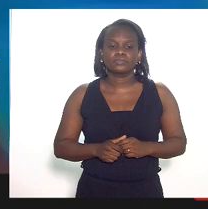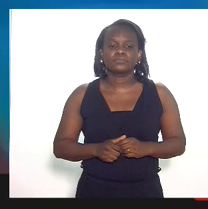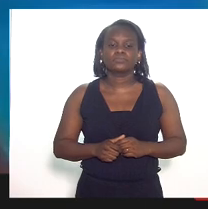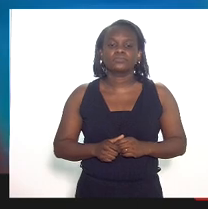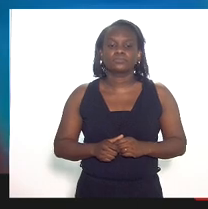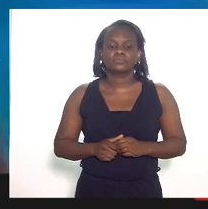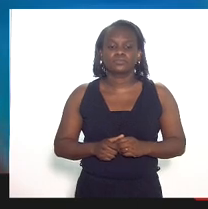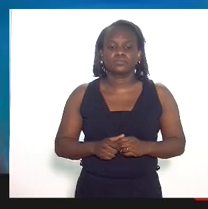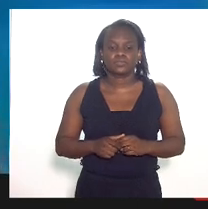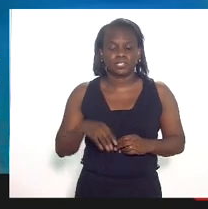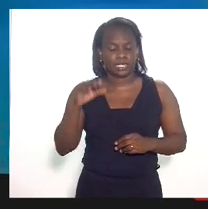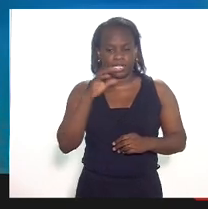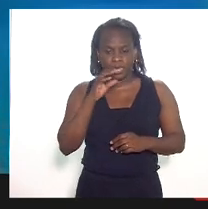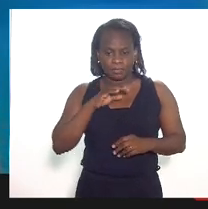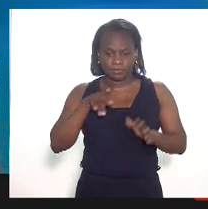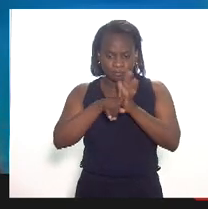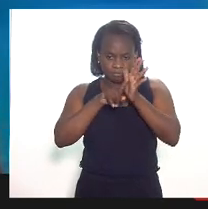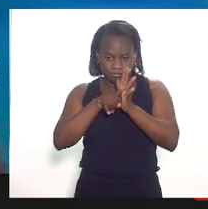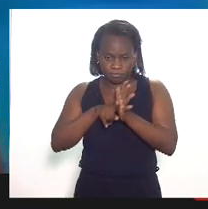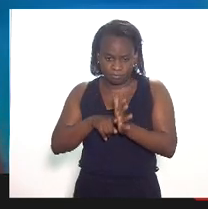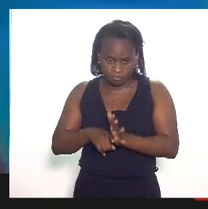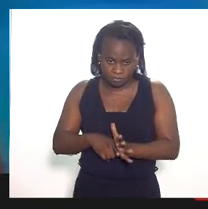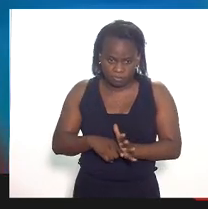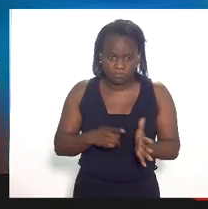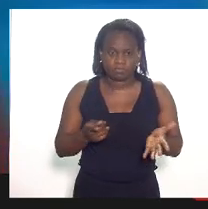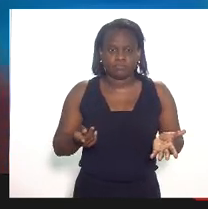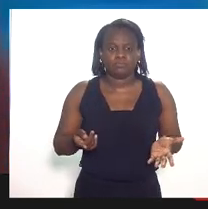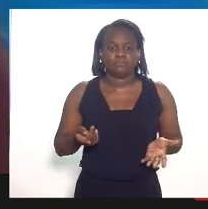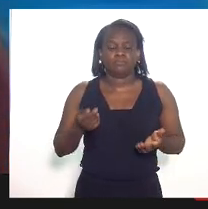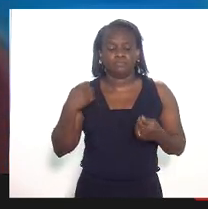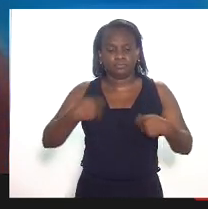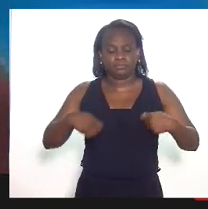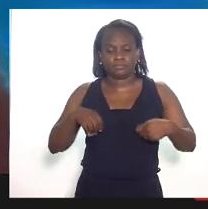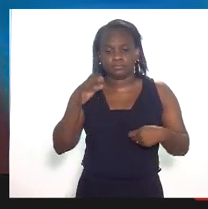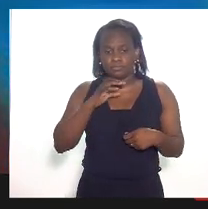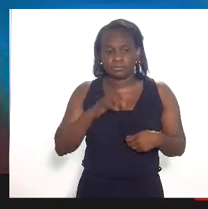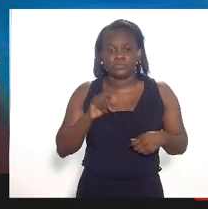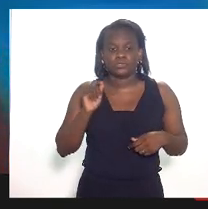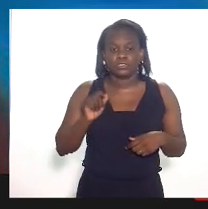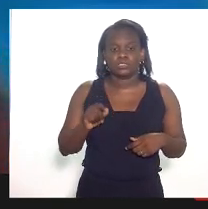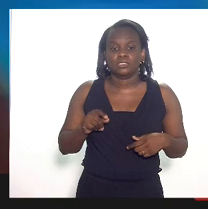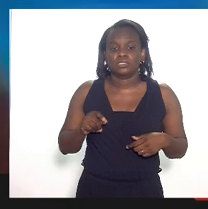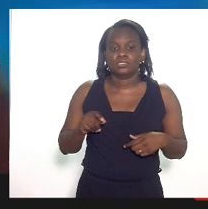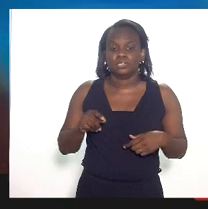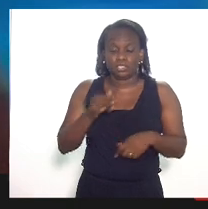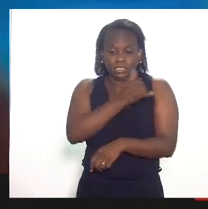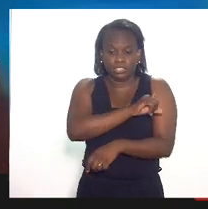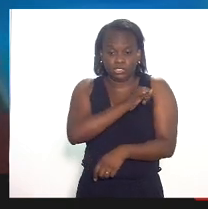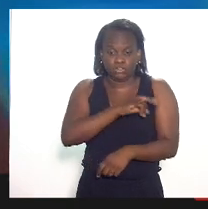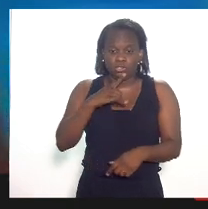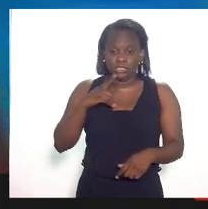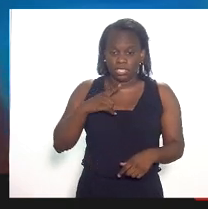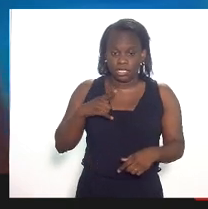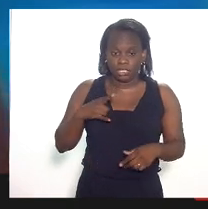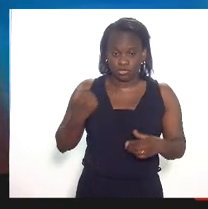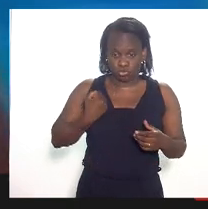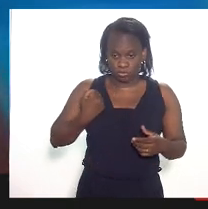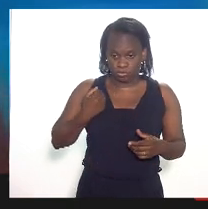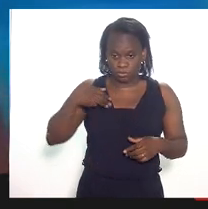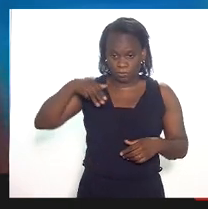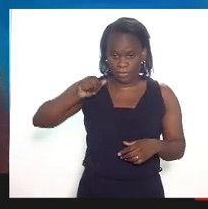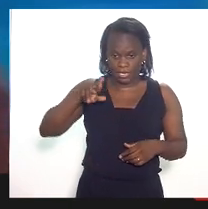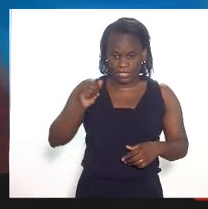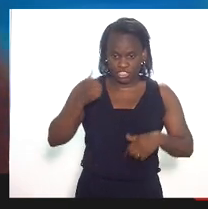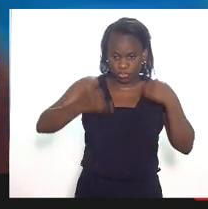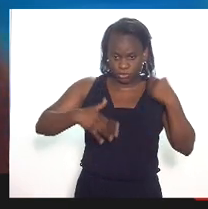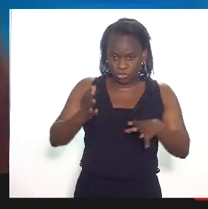Uma leve, rápida avaliação de conjuntura, leve é impossível, mas rápida, nós temos que o Rio de Janeiro apresenta esses números que a senhora acabou de falar